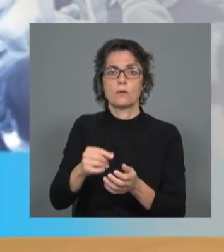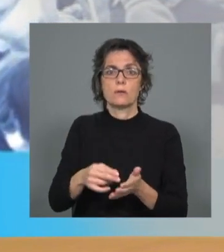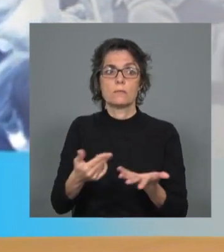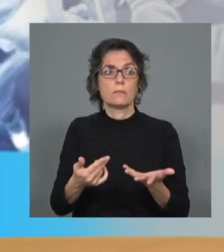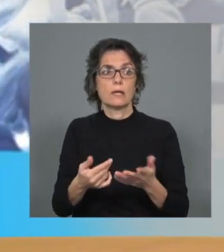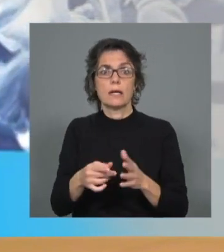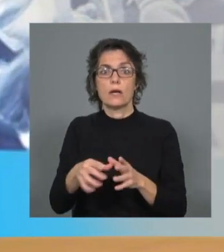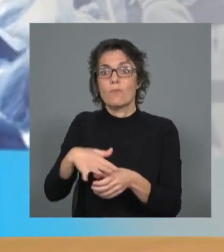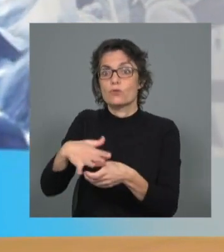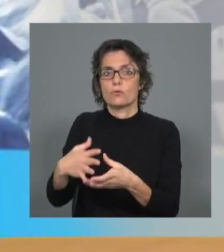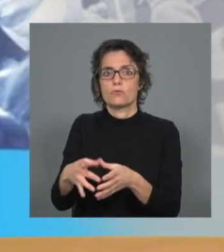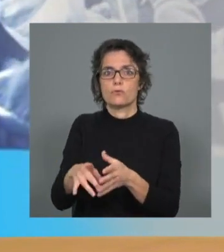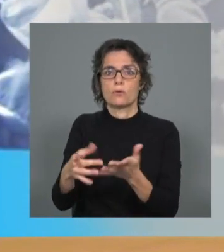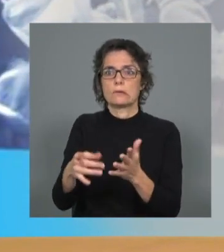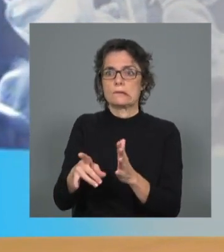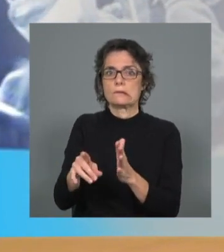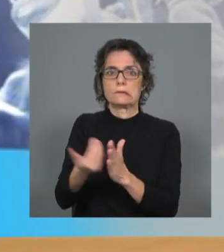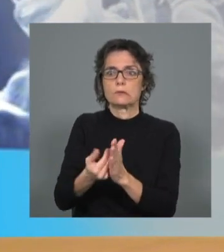é realmente também